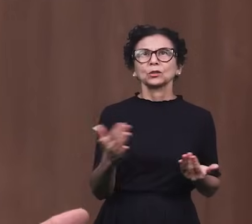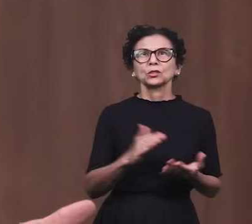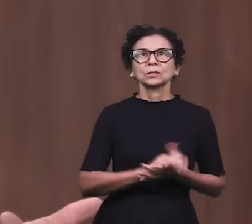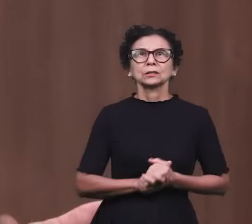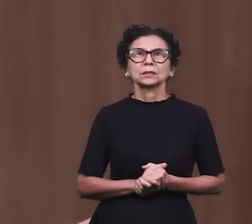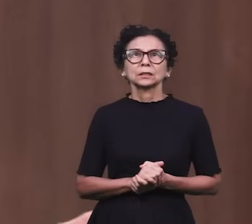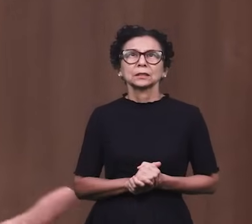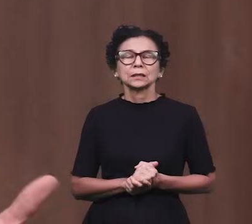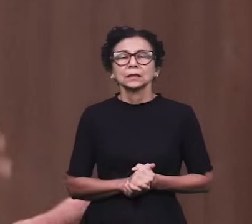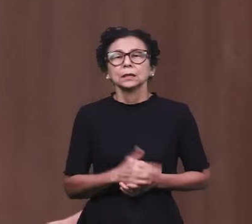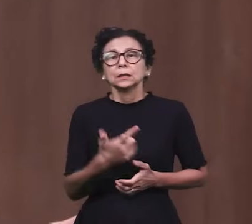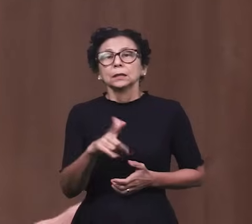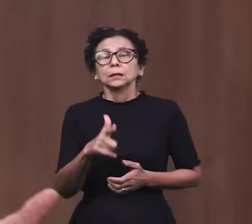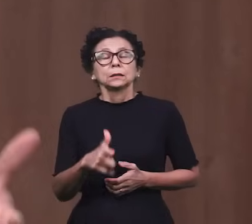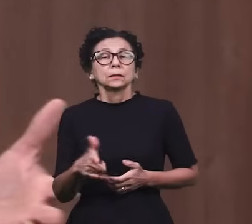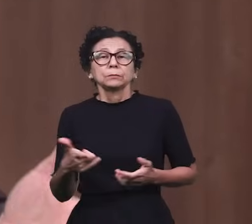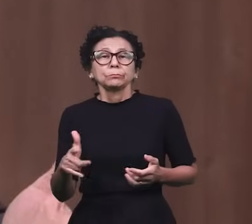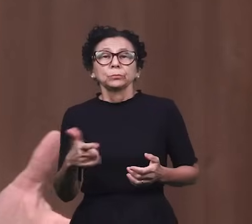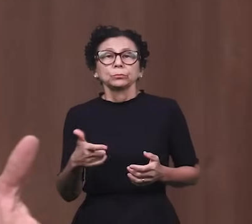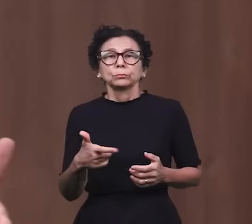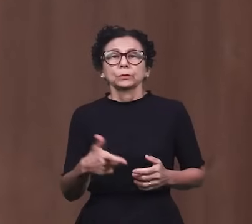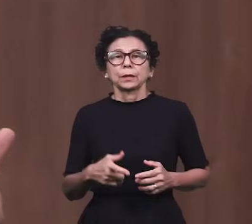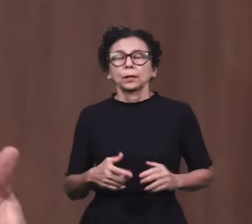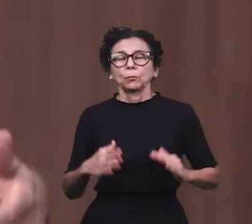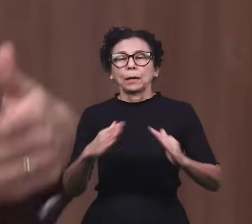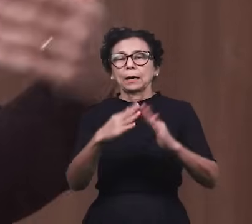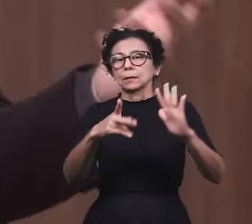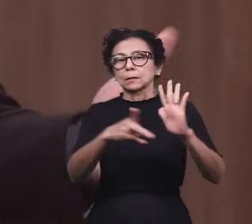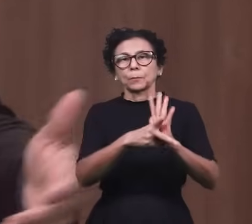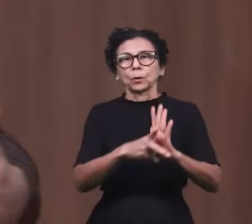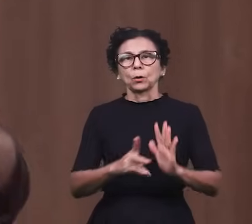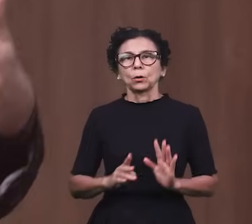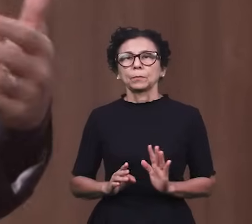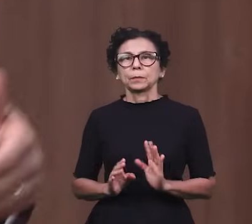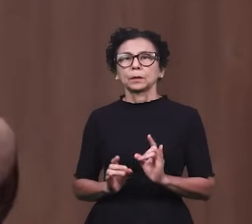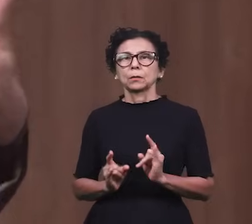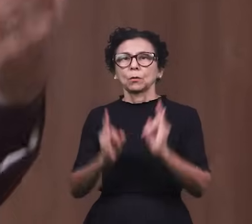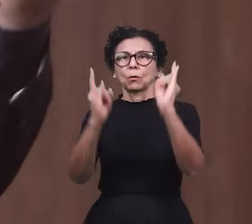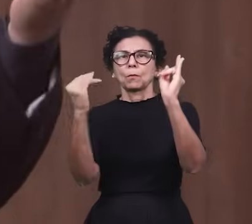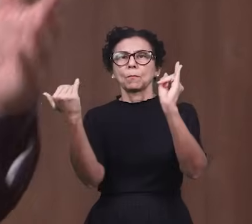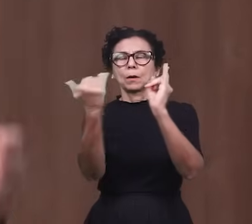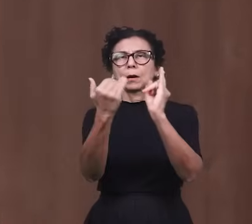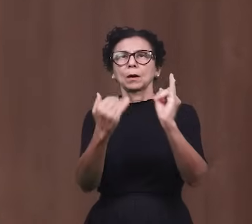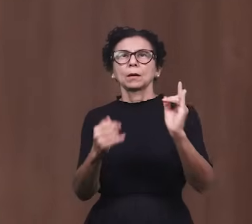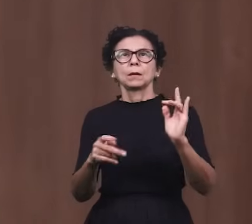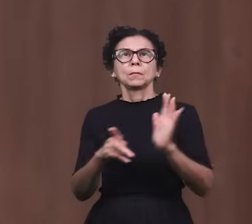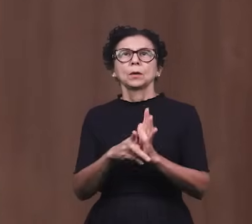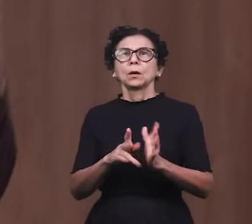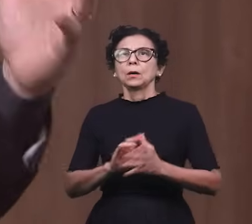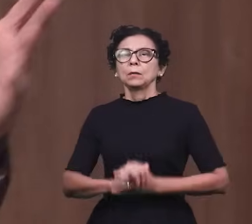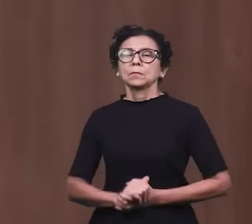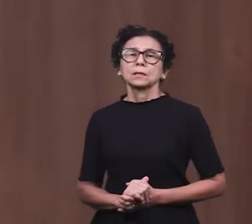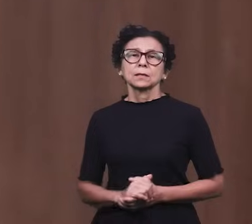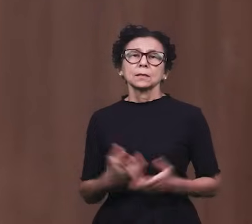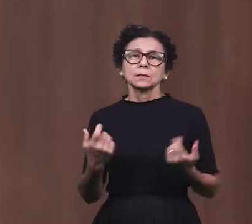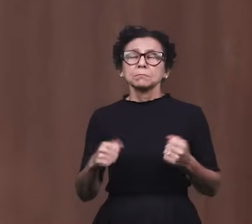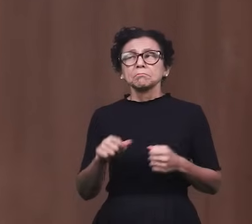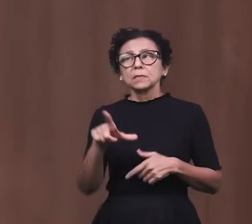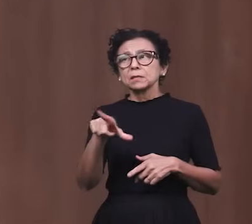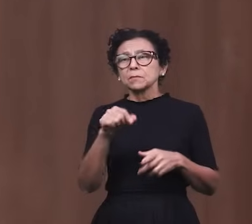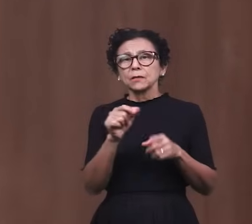comigo, que não vão ligar, às vezes, de não ter um imóvel próprio, né? Pretendem mudar várias vezes. A irmã até falou que já morou em tantos lugares